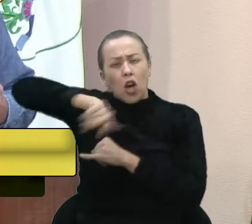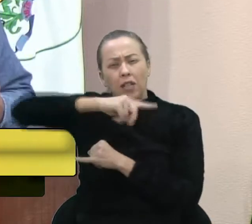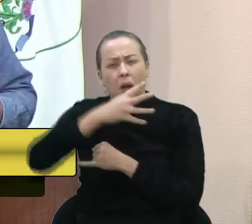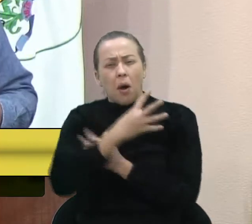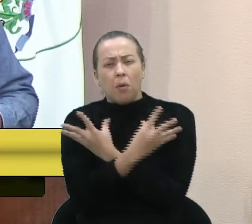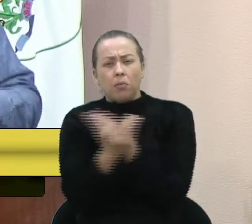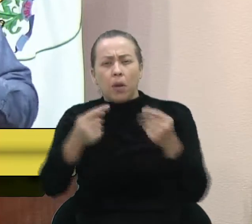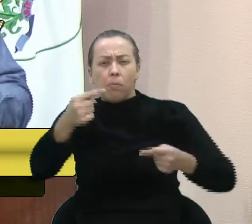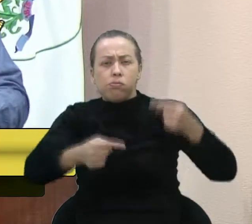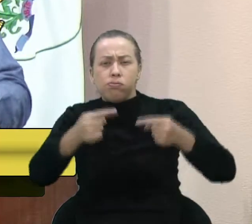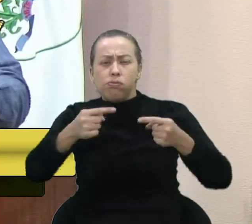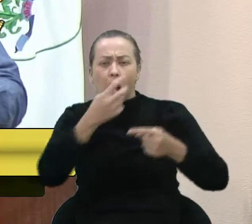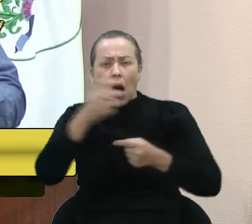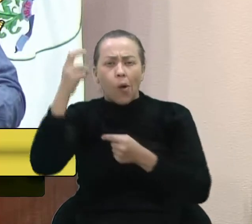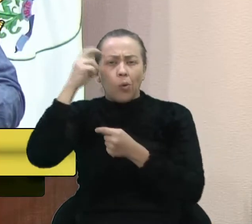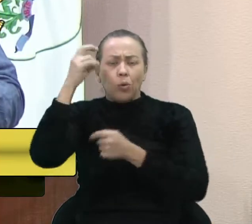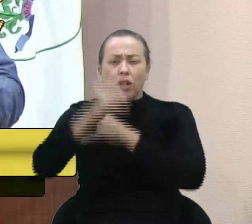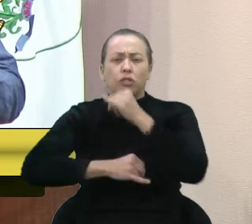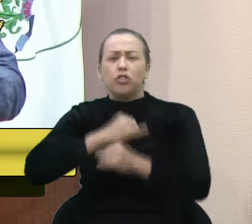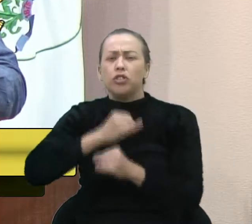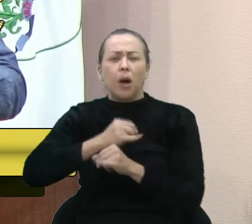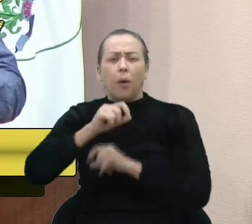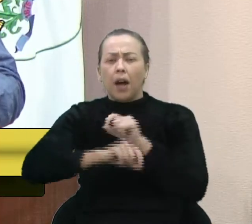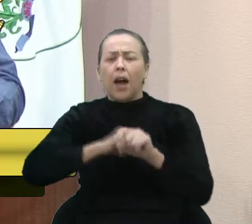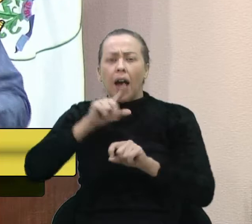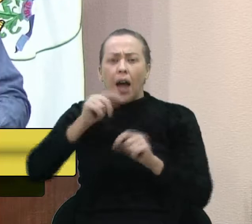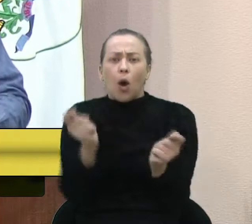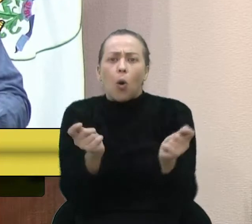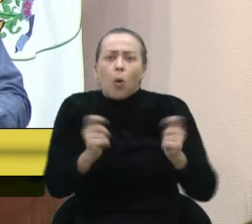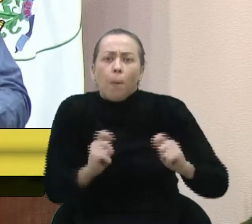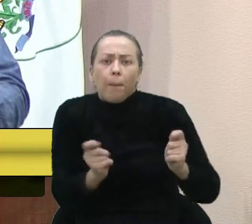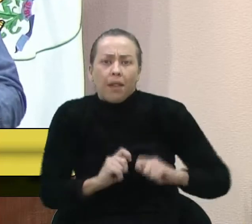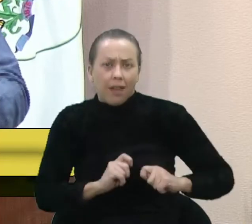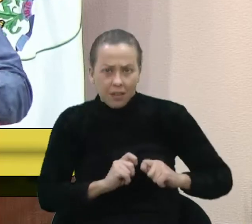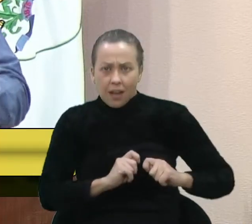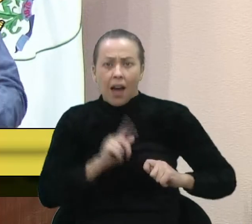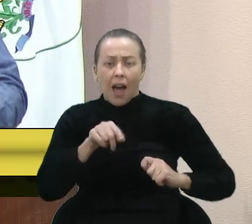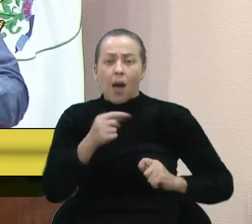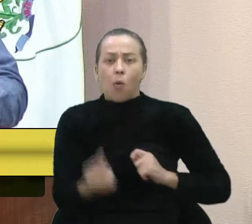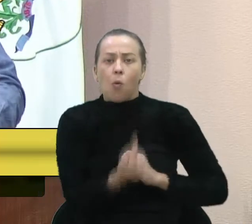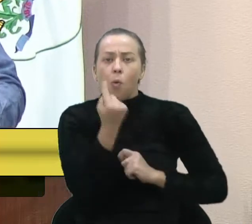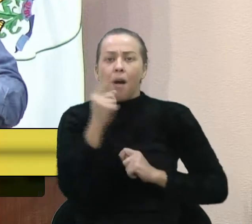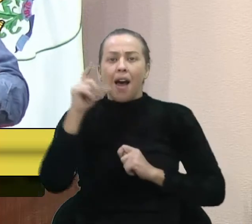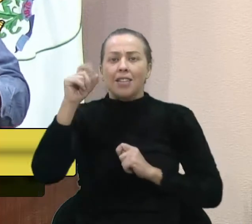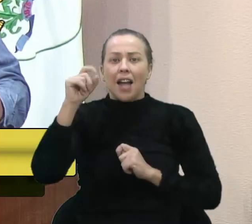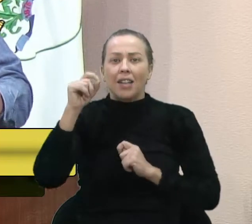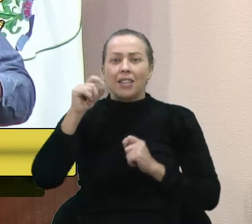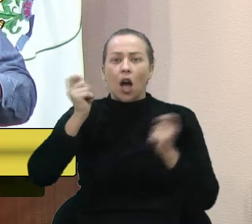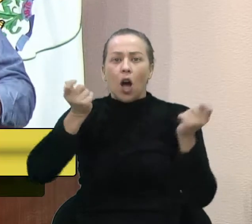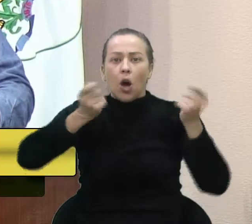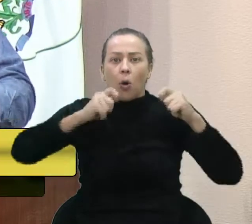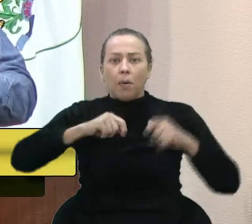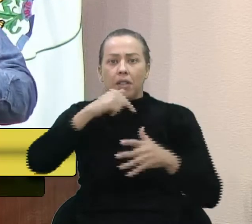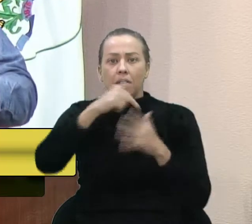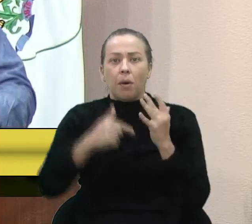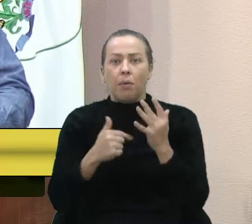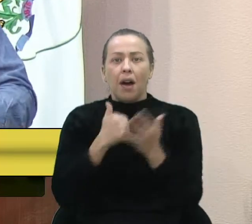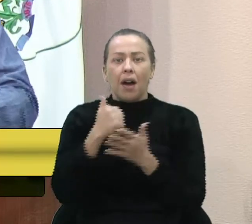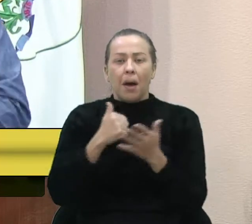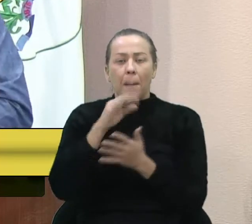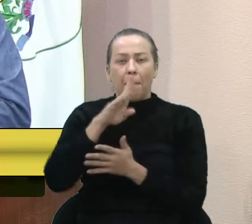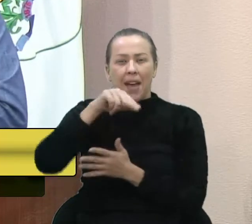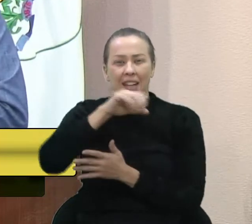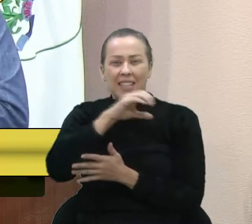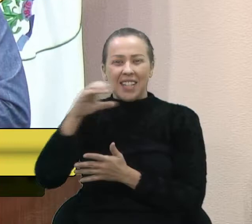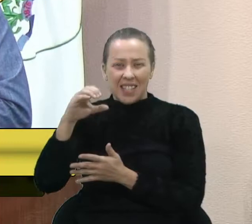sobre cultura digital. Cultura digital é competência, é uma das 10 competências da Base Nacional